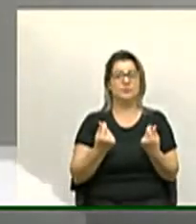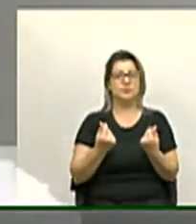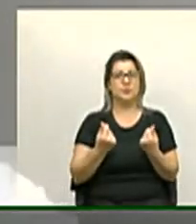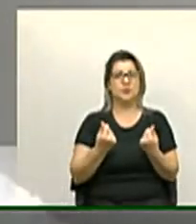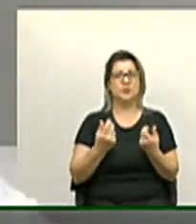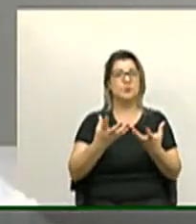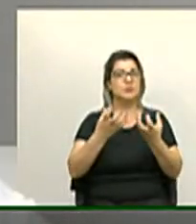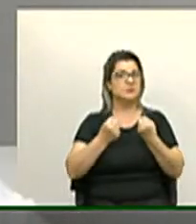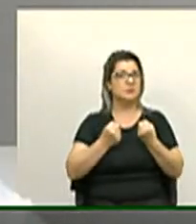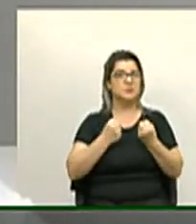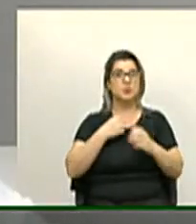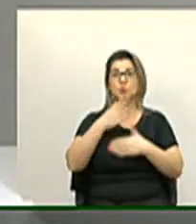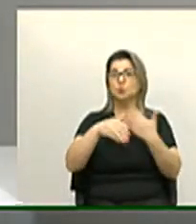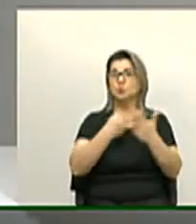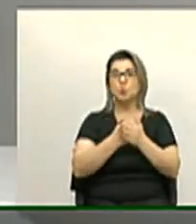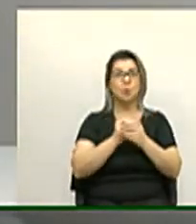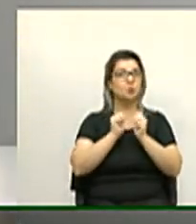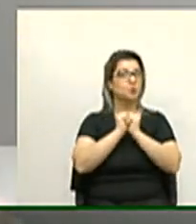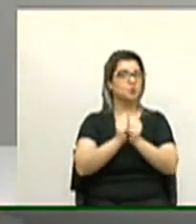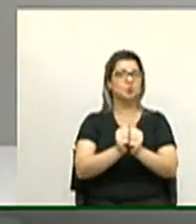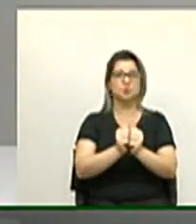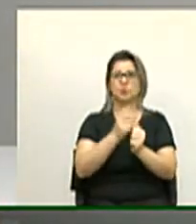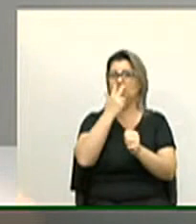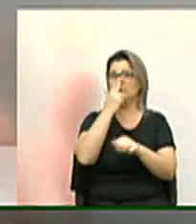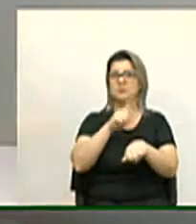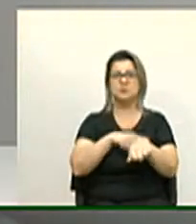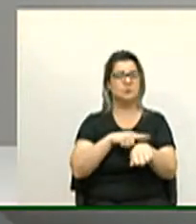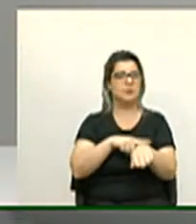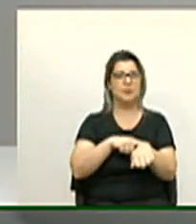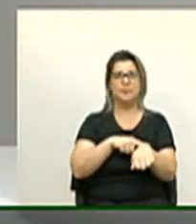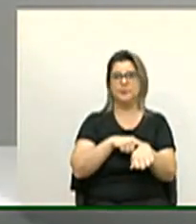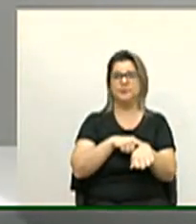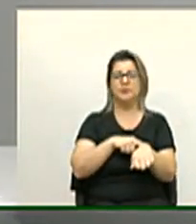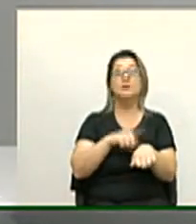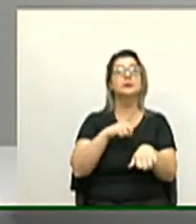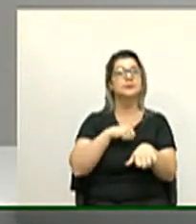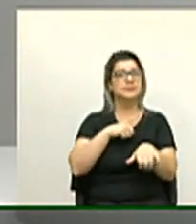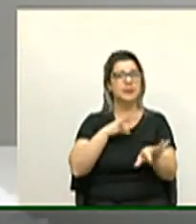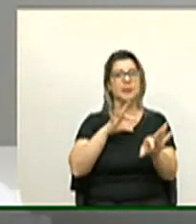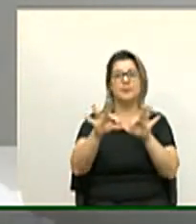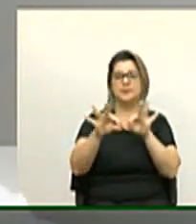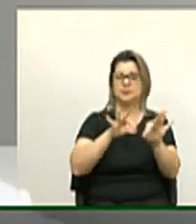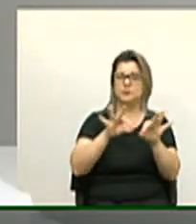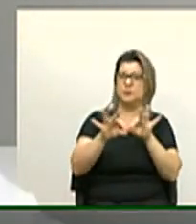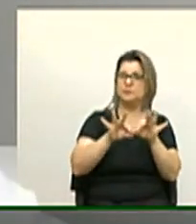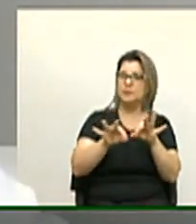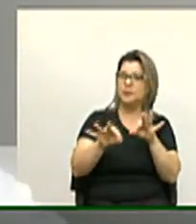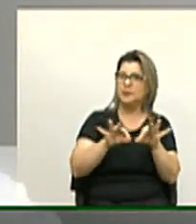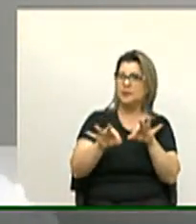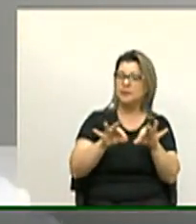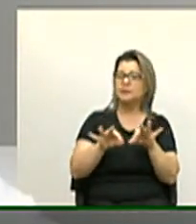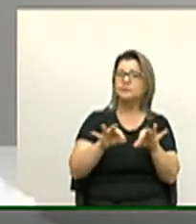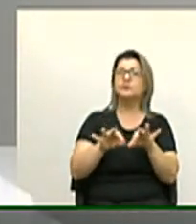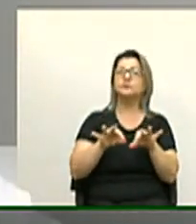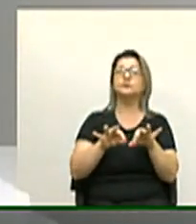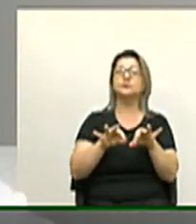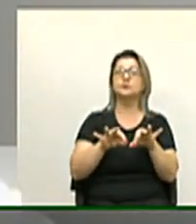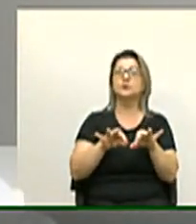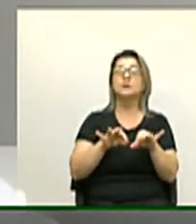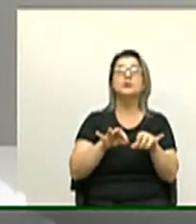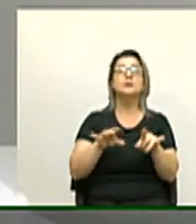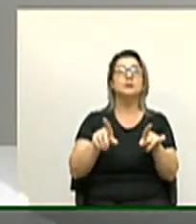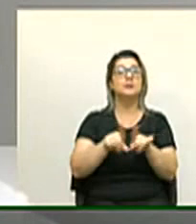Eu dizia que o Rio Grande do Sul tem sido exemplo no planejamento e na efetivação do que